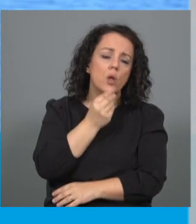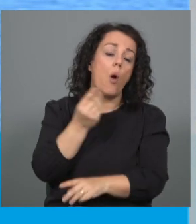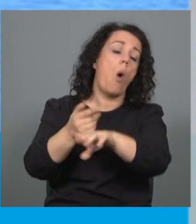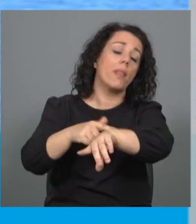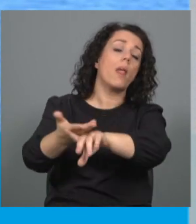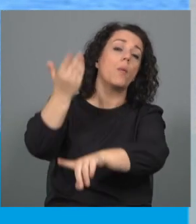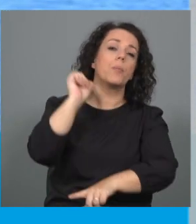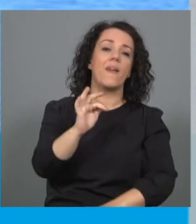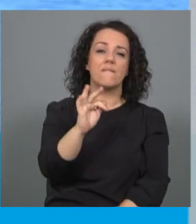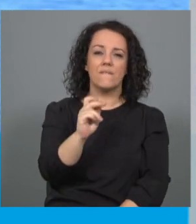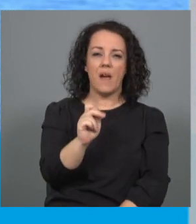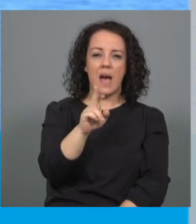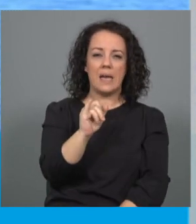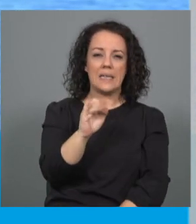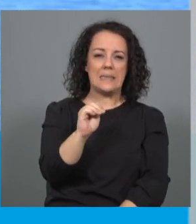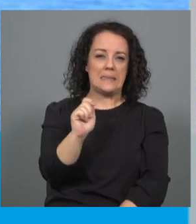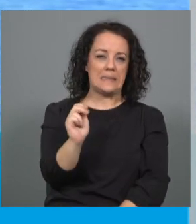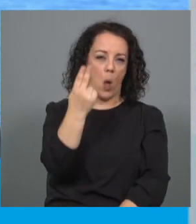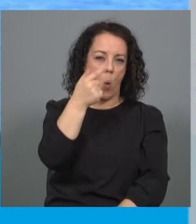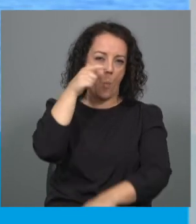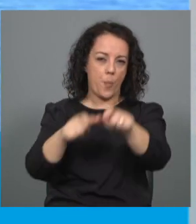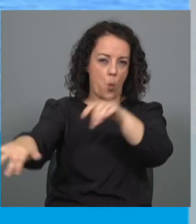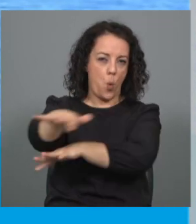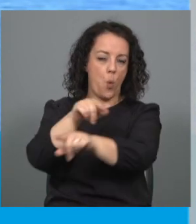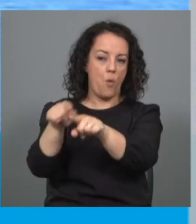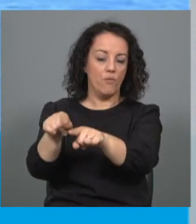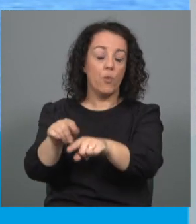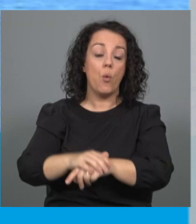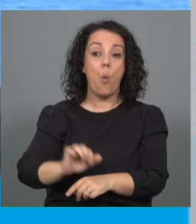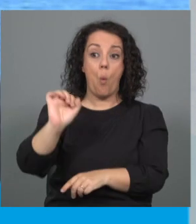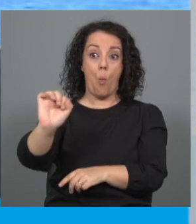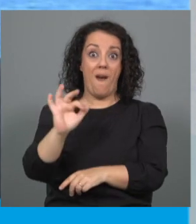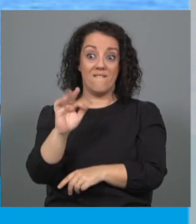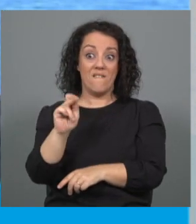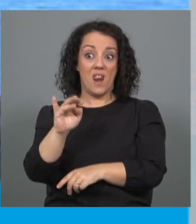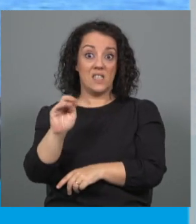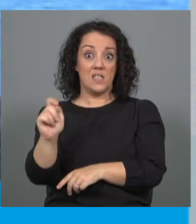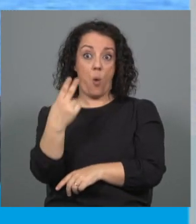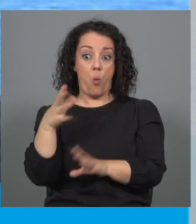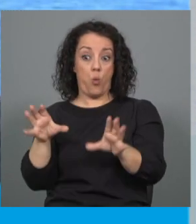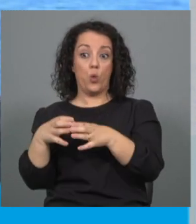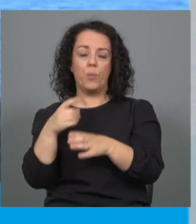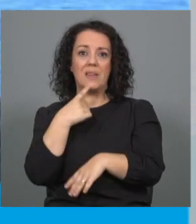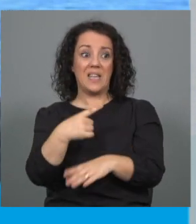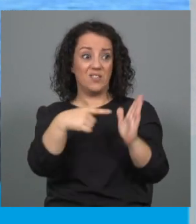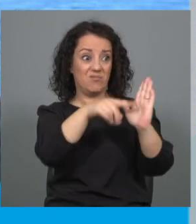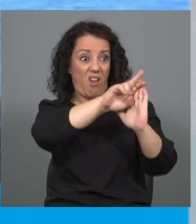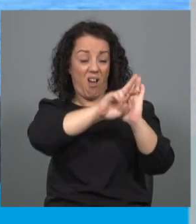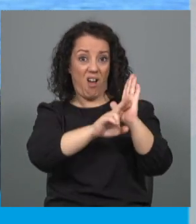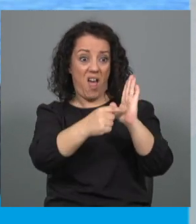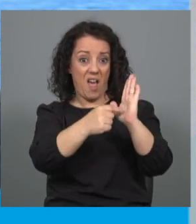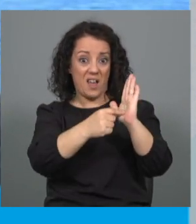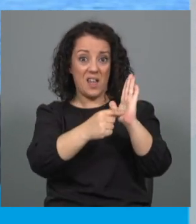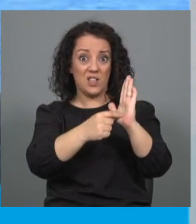No fundo, para os fariseus, o cumprimento de todas as regras era de tal maneira,